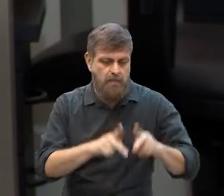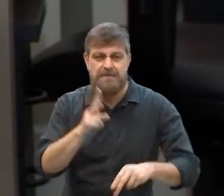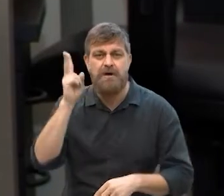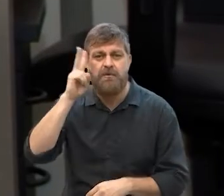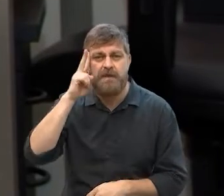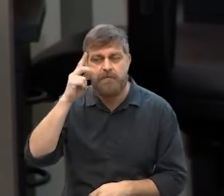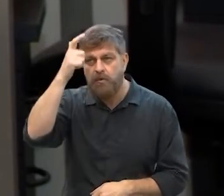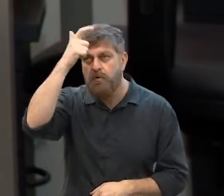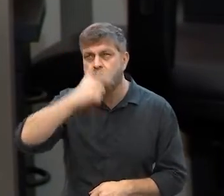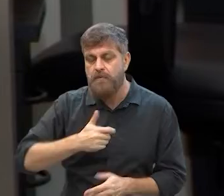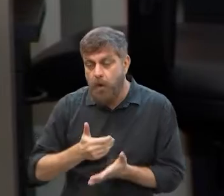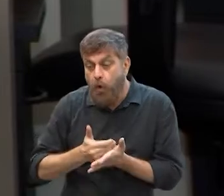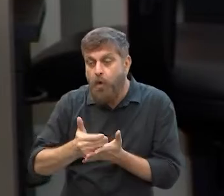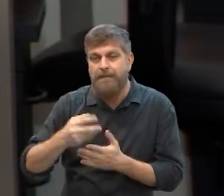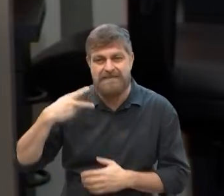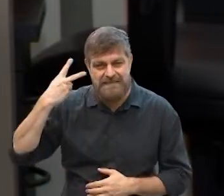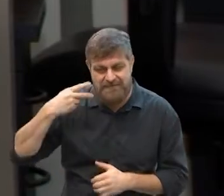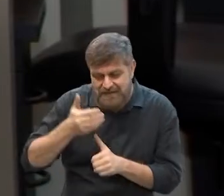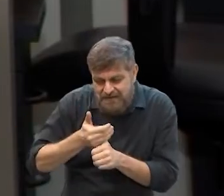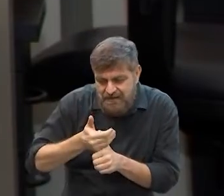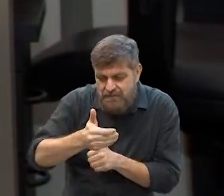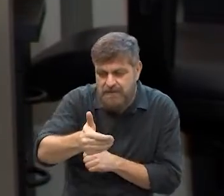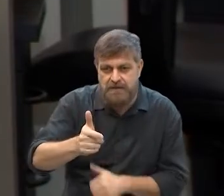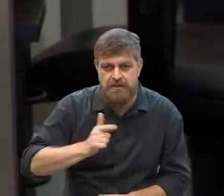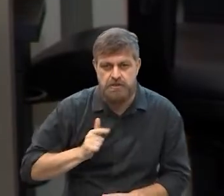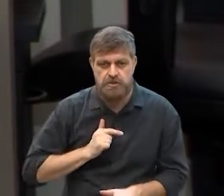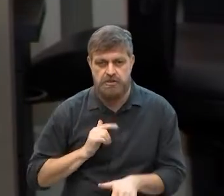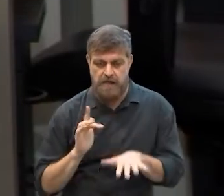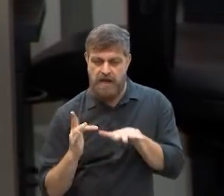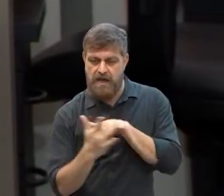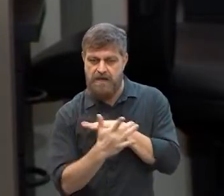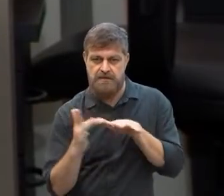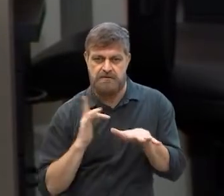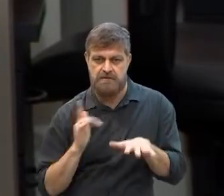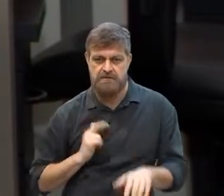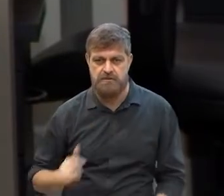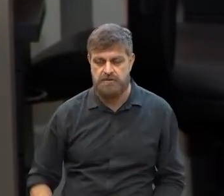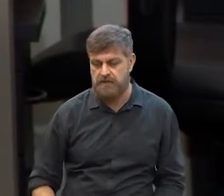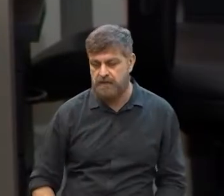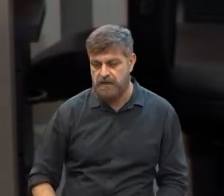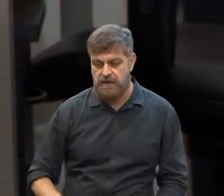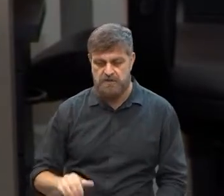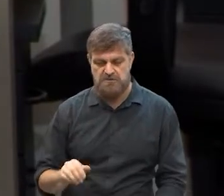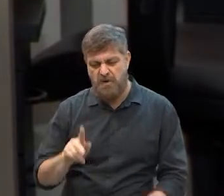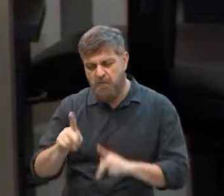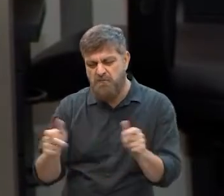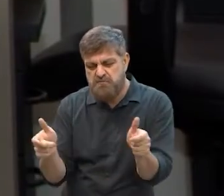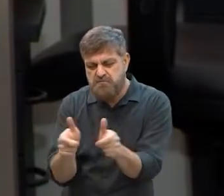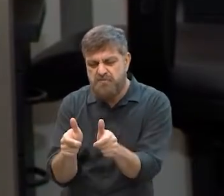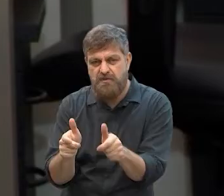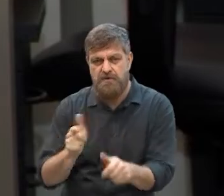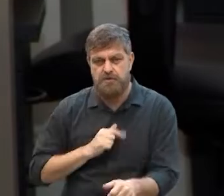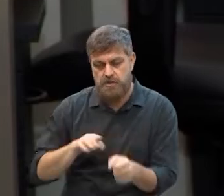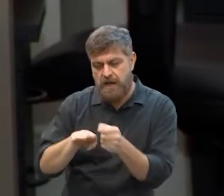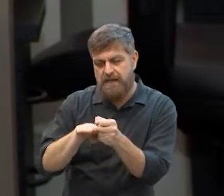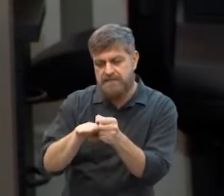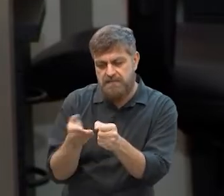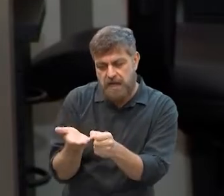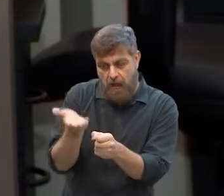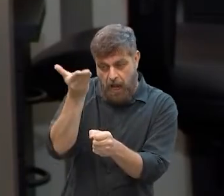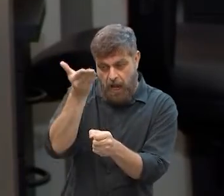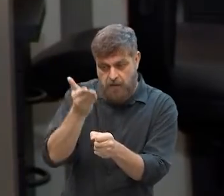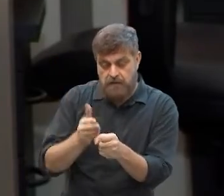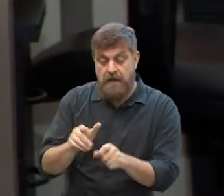quando eu cheguei aqui como vereador, só tinha rede social uma determinada faixa da população. Era a classe média,